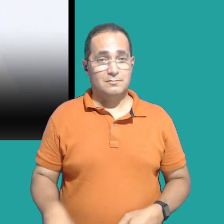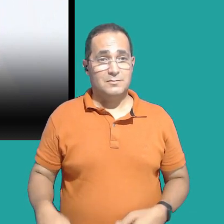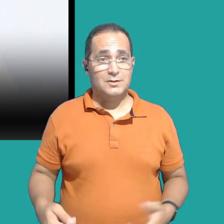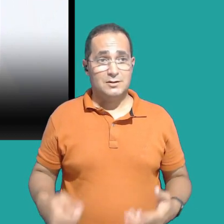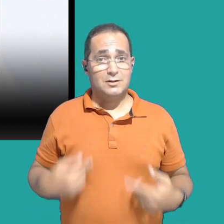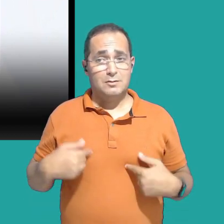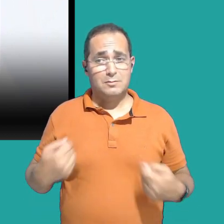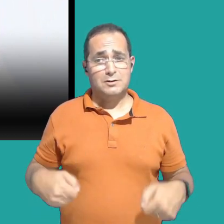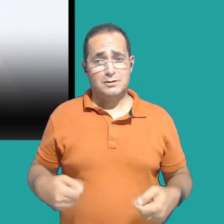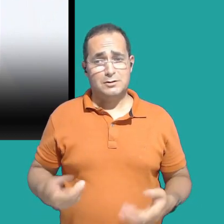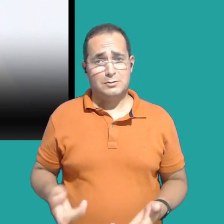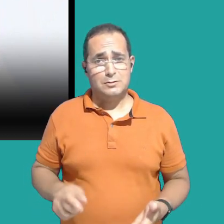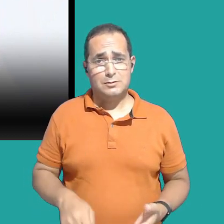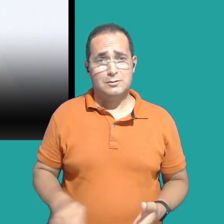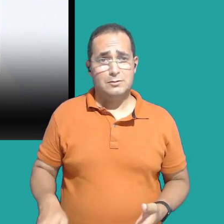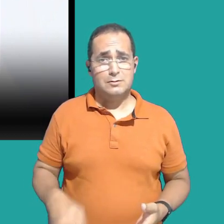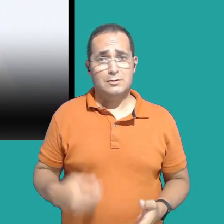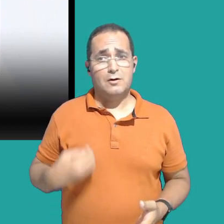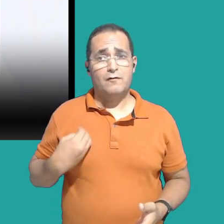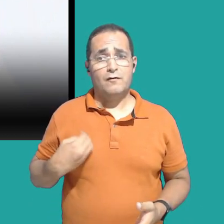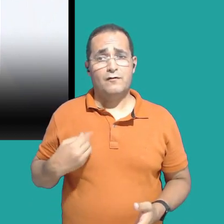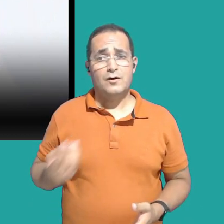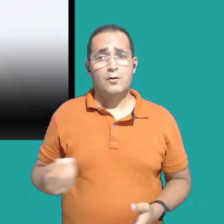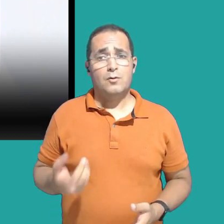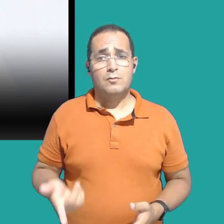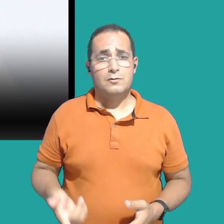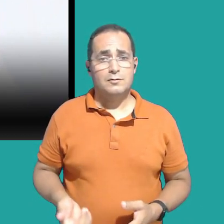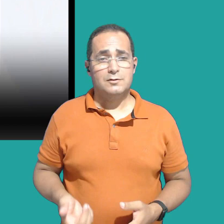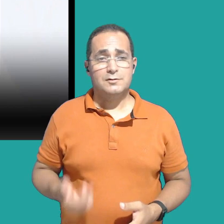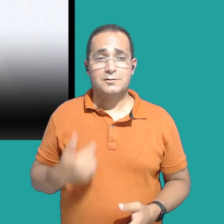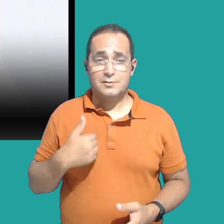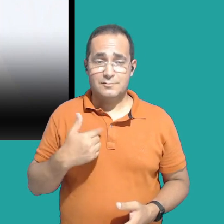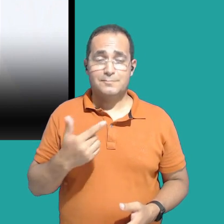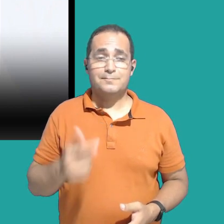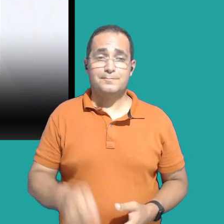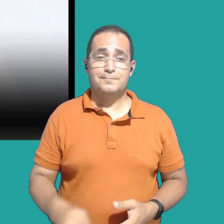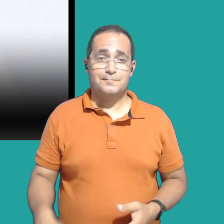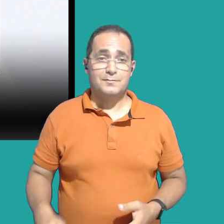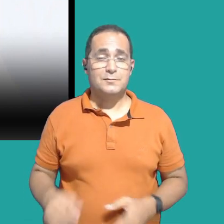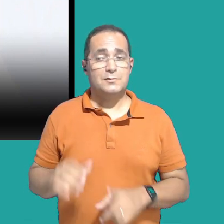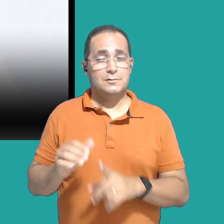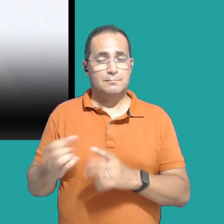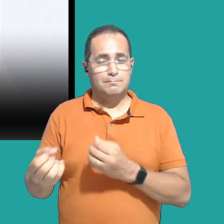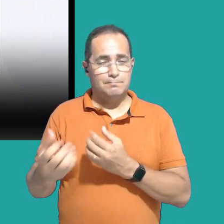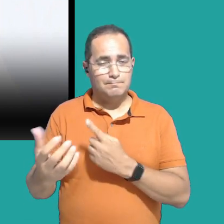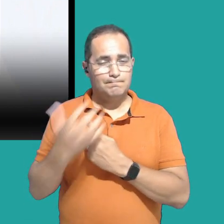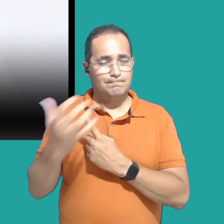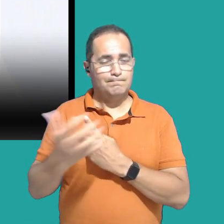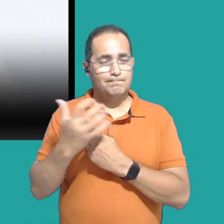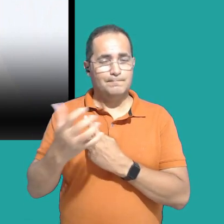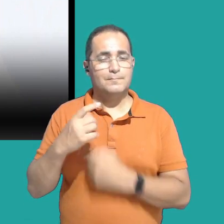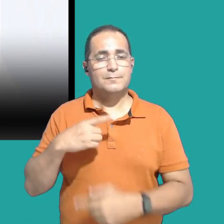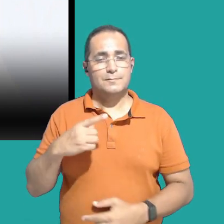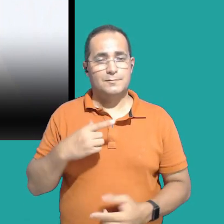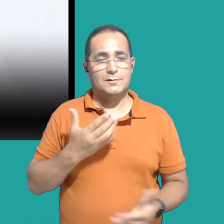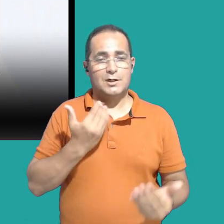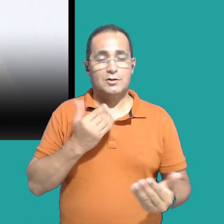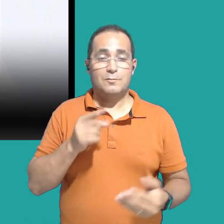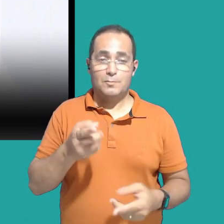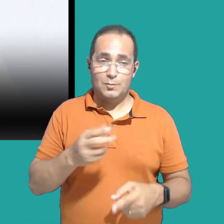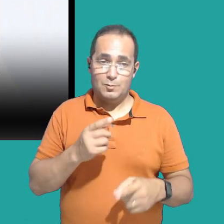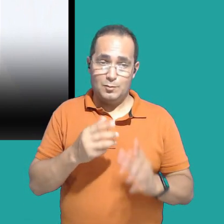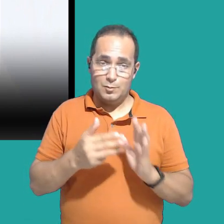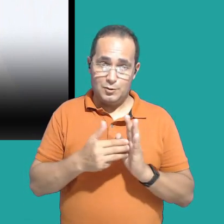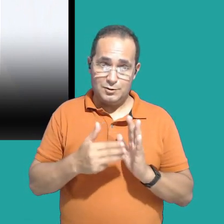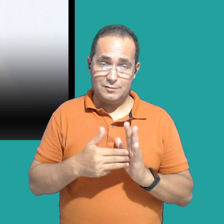vergonha da bengala. E eu pensava, mas eu tenho que usar, porque eu vou viver como sem ela, né? Então, isso também era parte, assim, às vezes, do bullying.